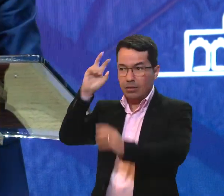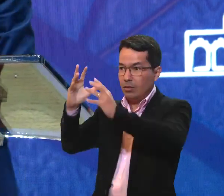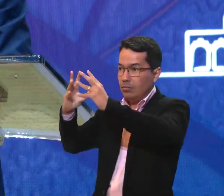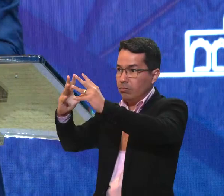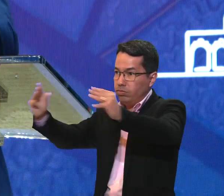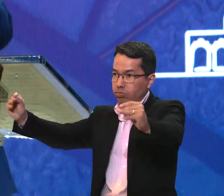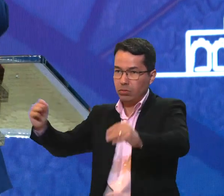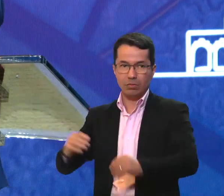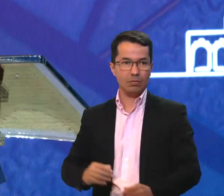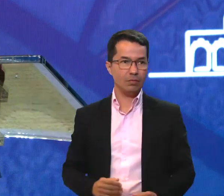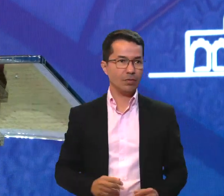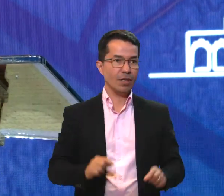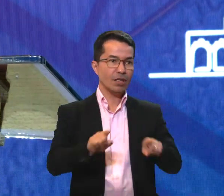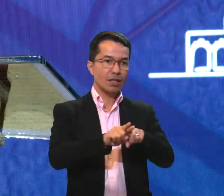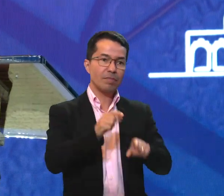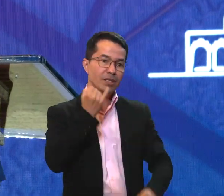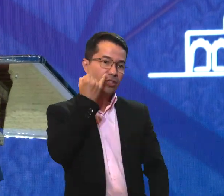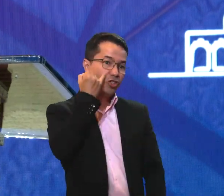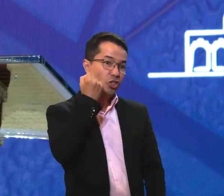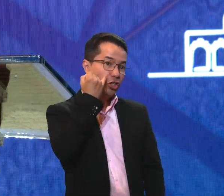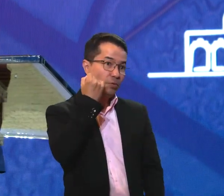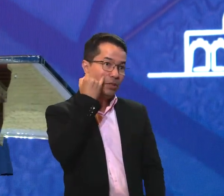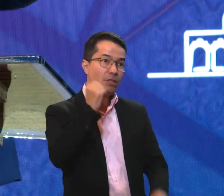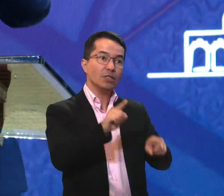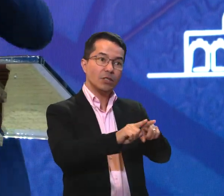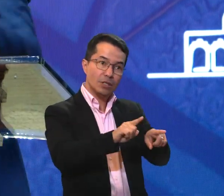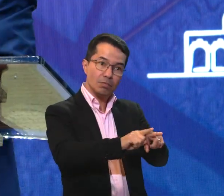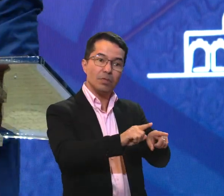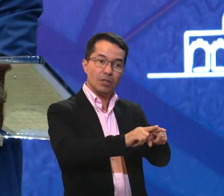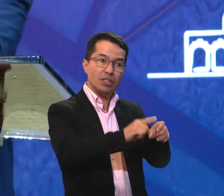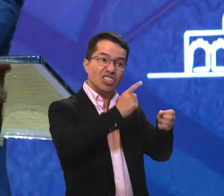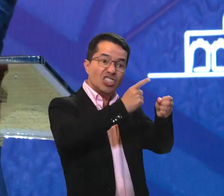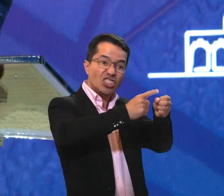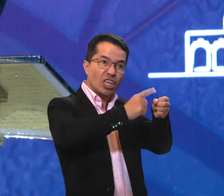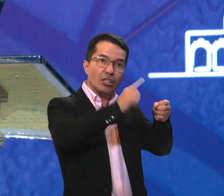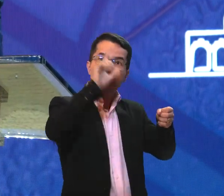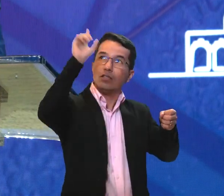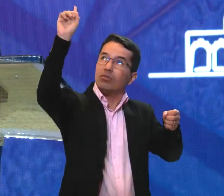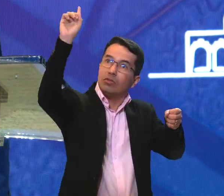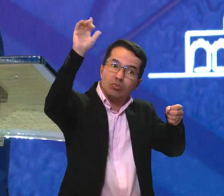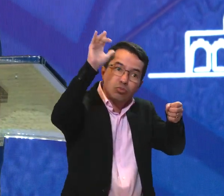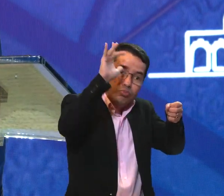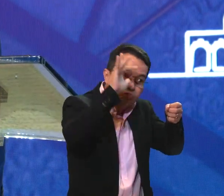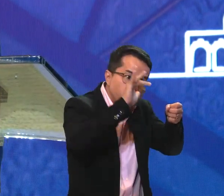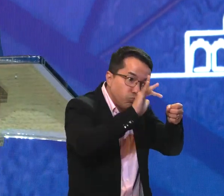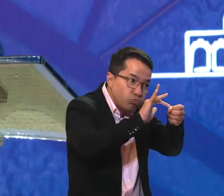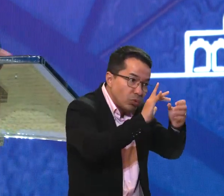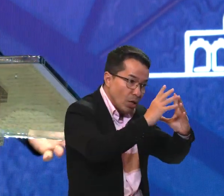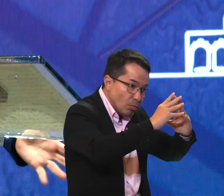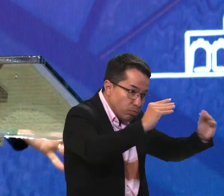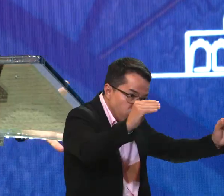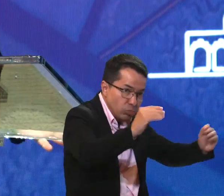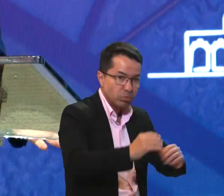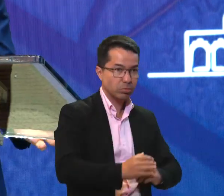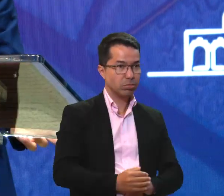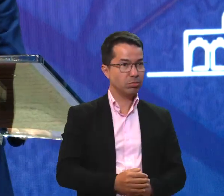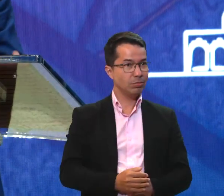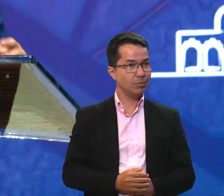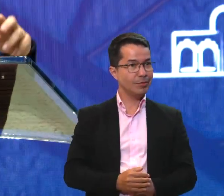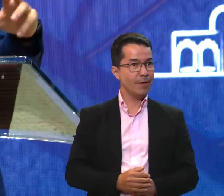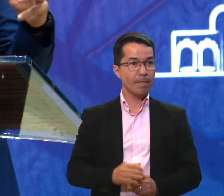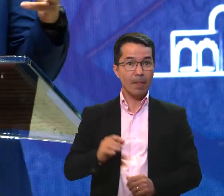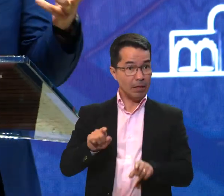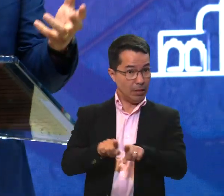Sião, porque te restaurarei a saúde e curarei as tuas chagas. Está falando de um lugar. A Bíblia também mostra